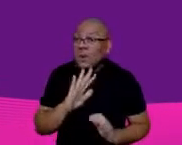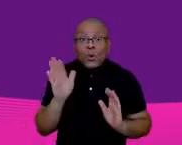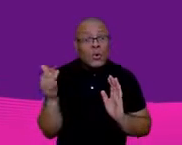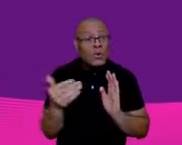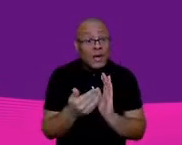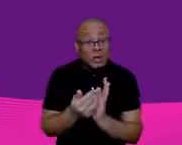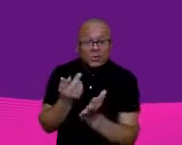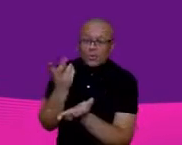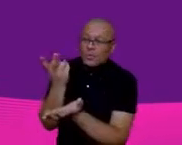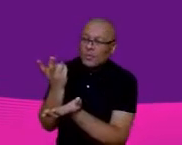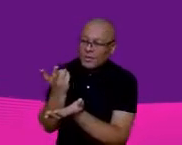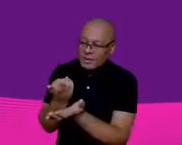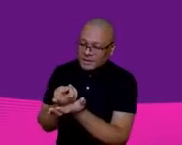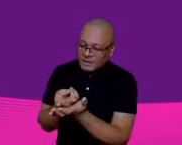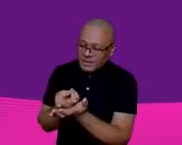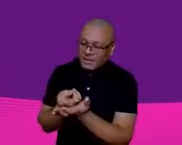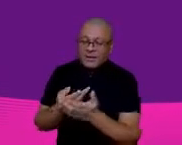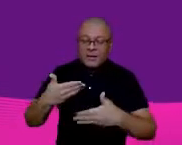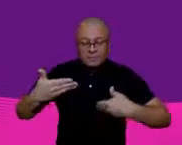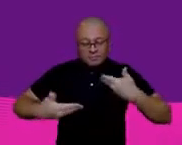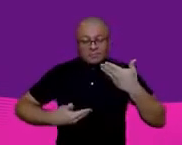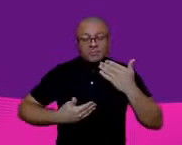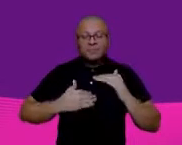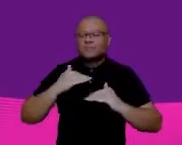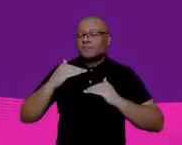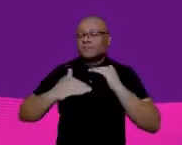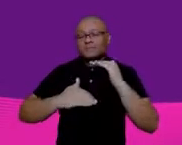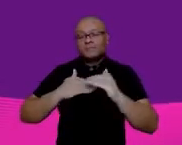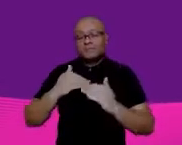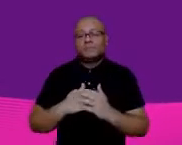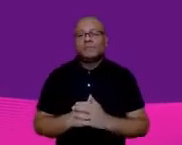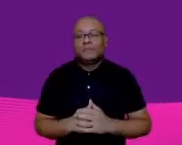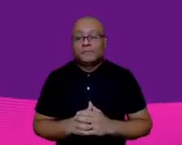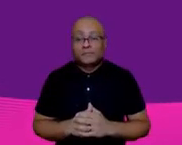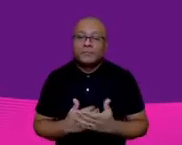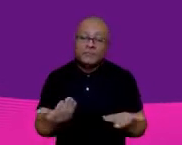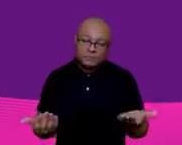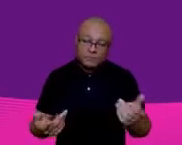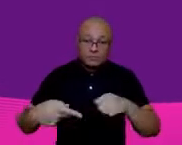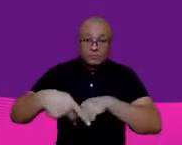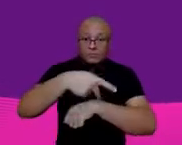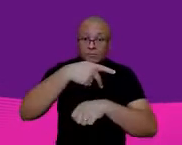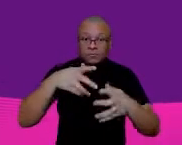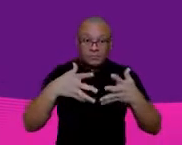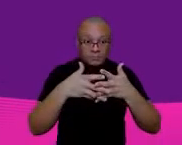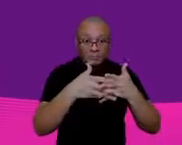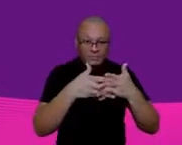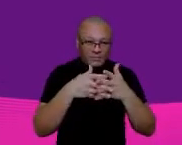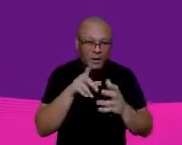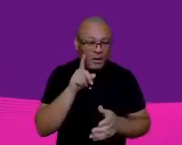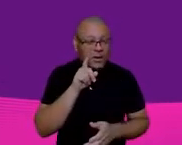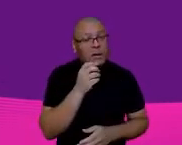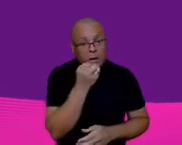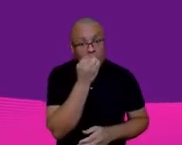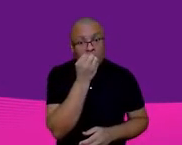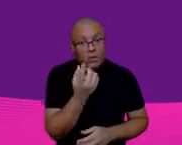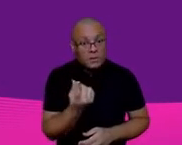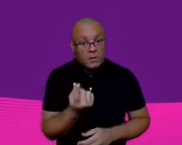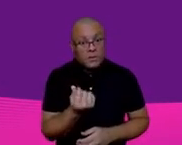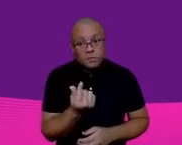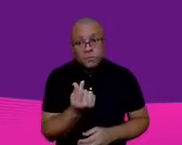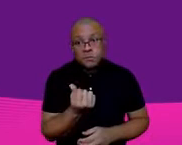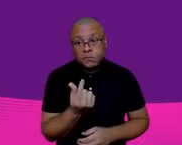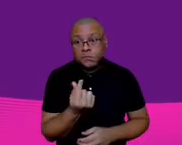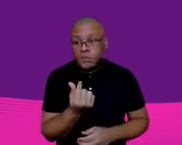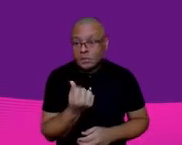para a sua recuperação. E nos Estados Unidos é muito bom do ponto de vista econômico, há menos taxas